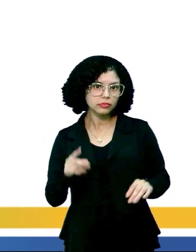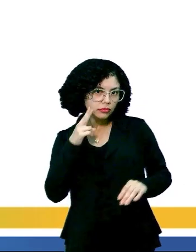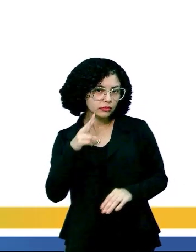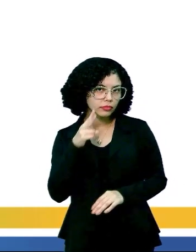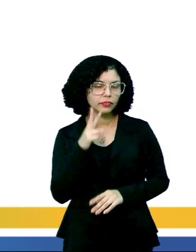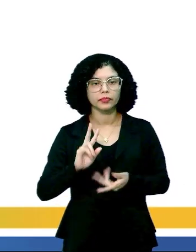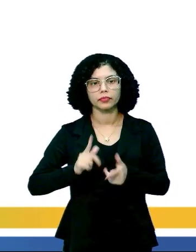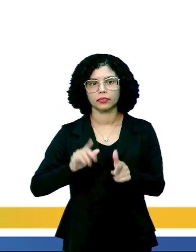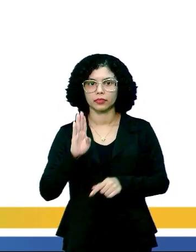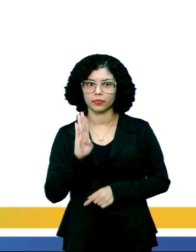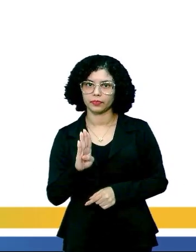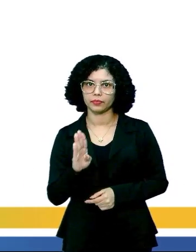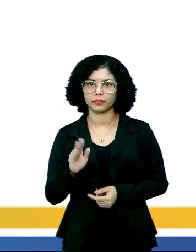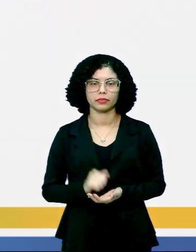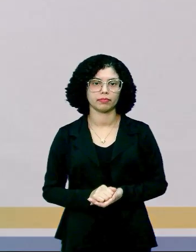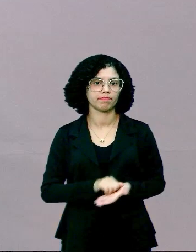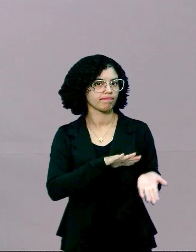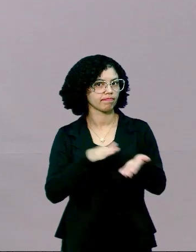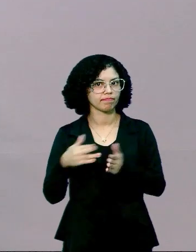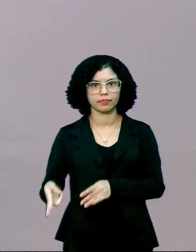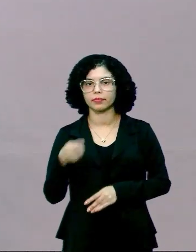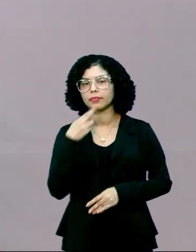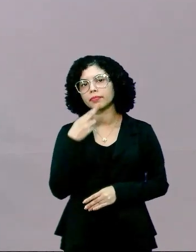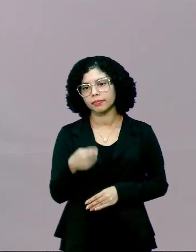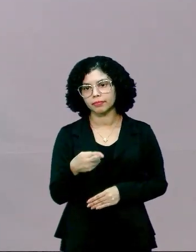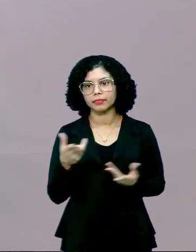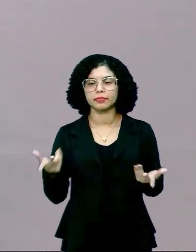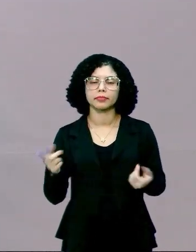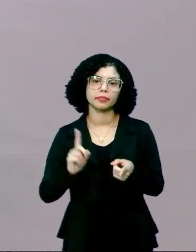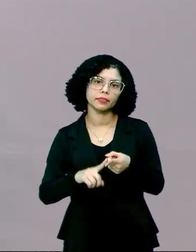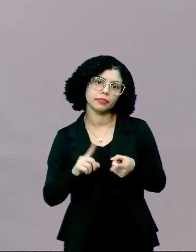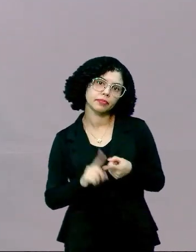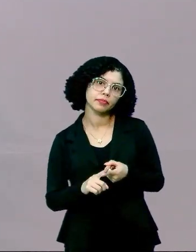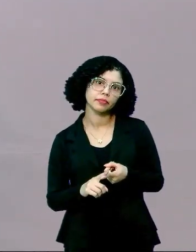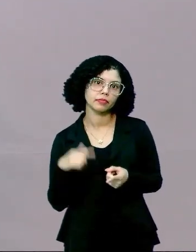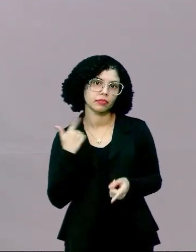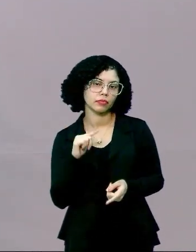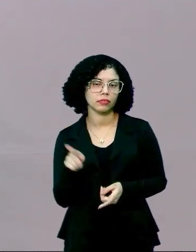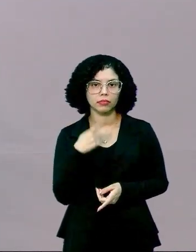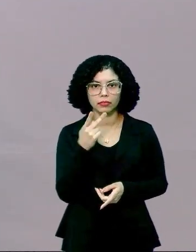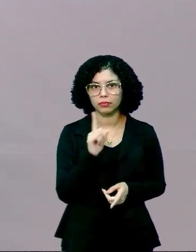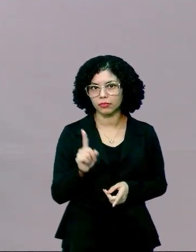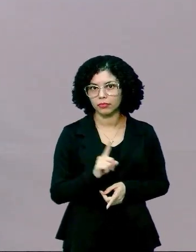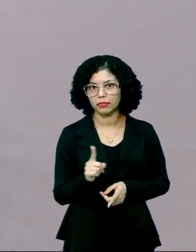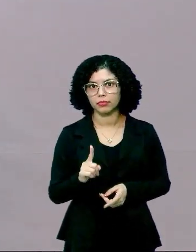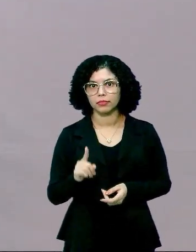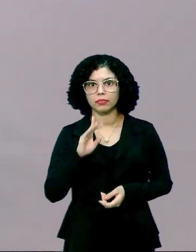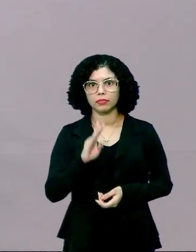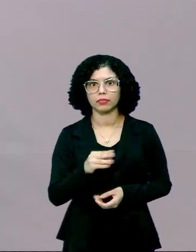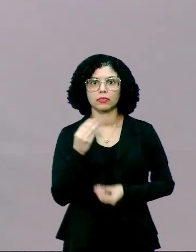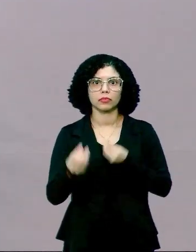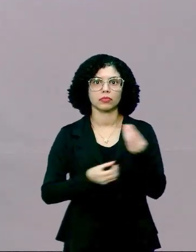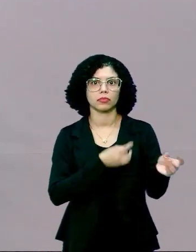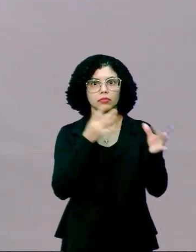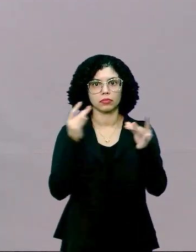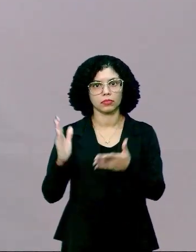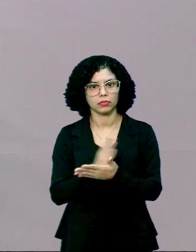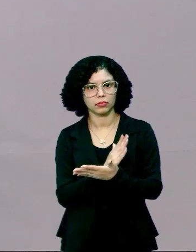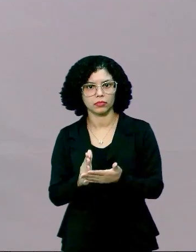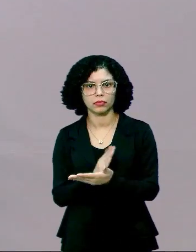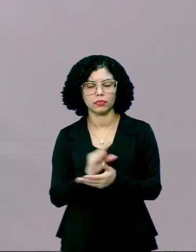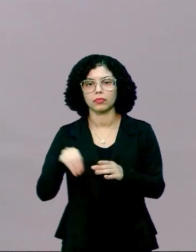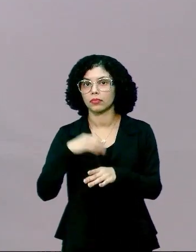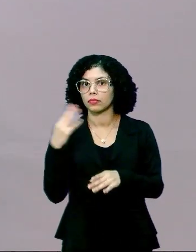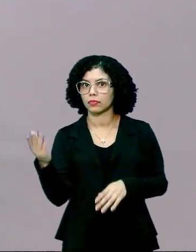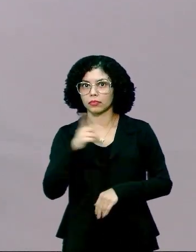Você vê que a letra B, ela não faz parte da resposta, ok? Porque não está falando sobre a questão de comércio, algo